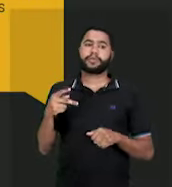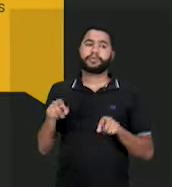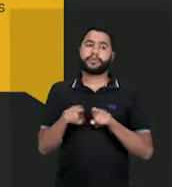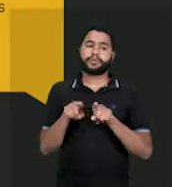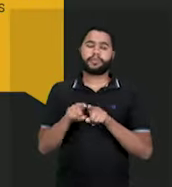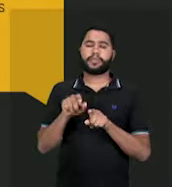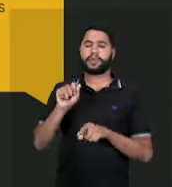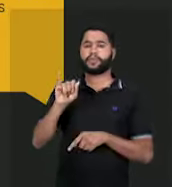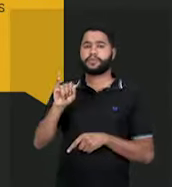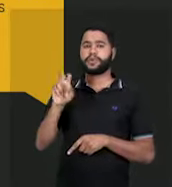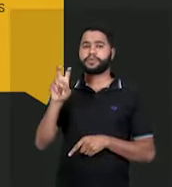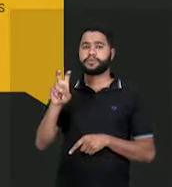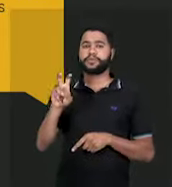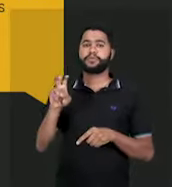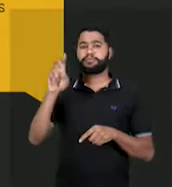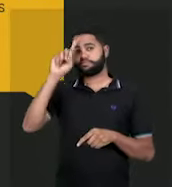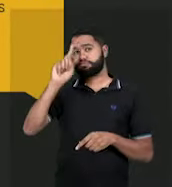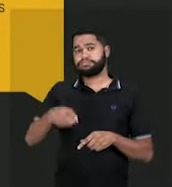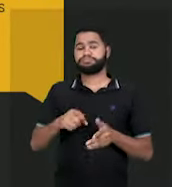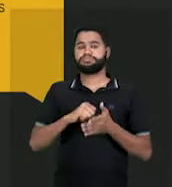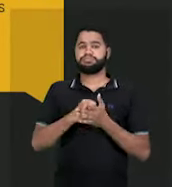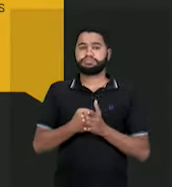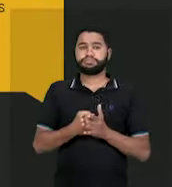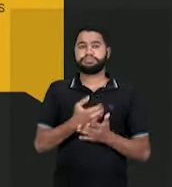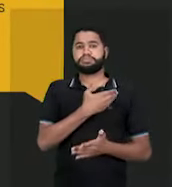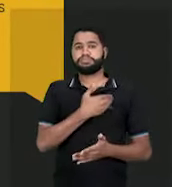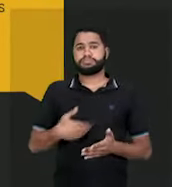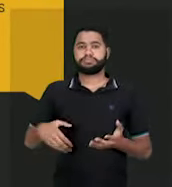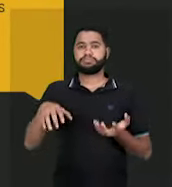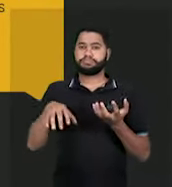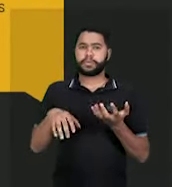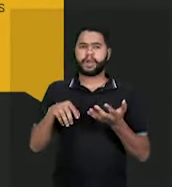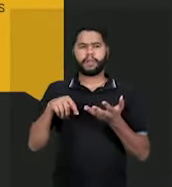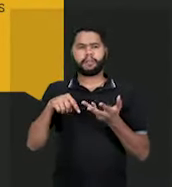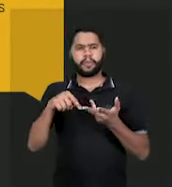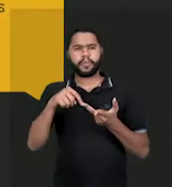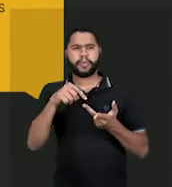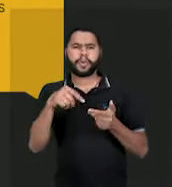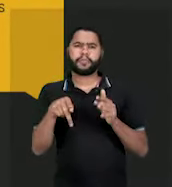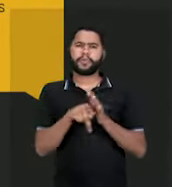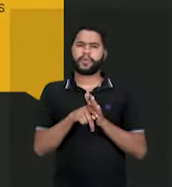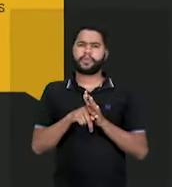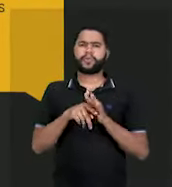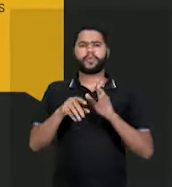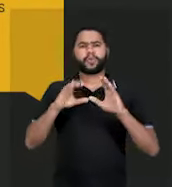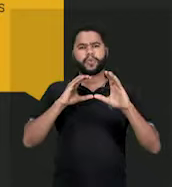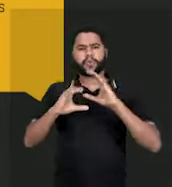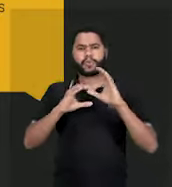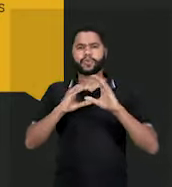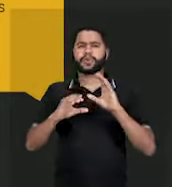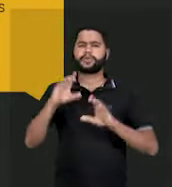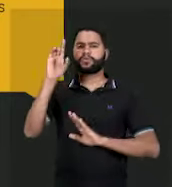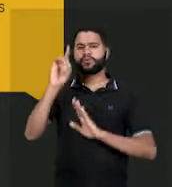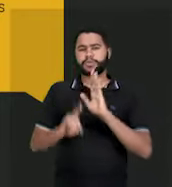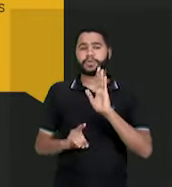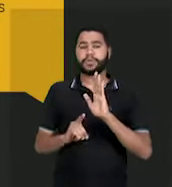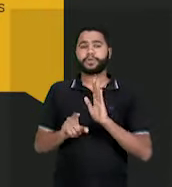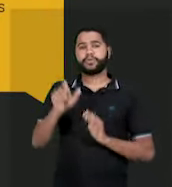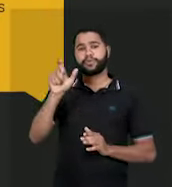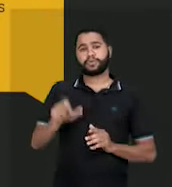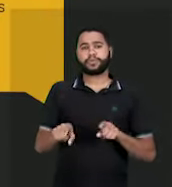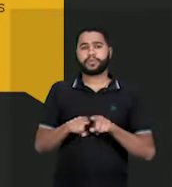famoso, determinou o fechamento do Congresso Nacional, estabeleceu severa censura aos meios de comunicação, os direitos civis